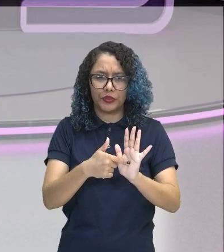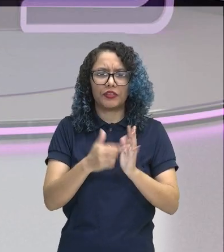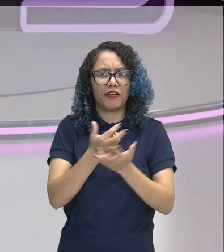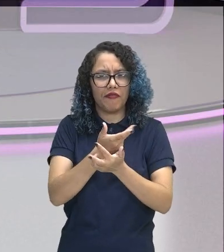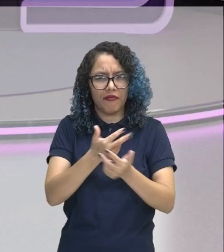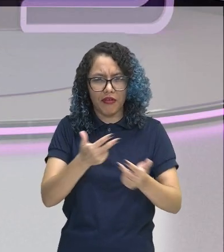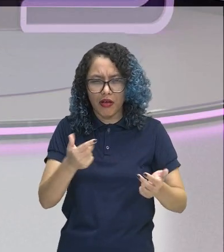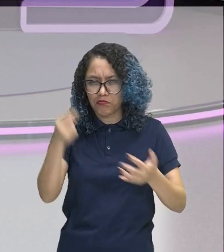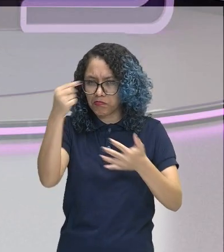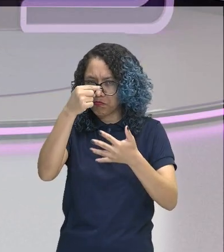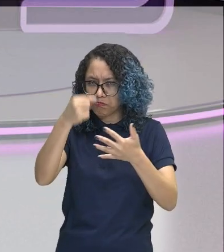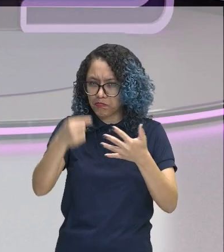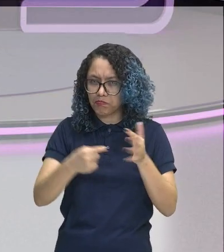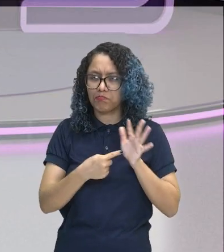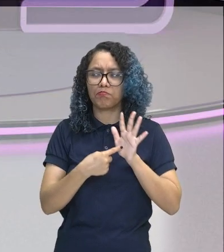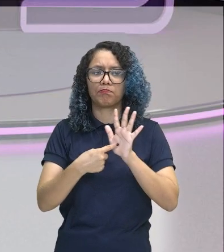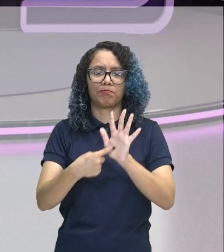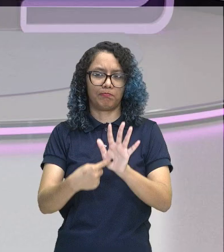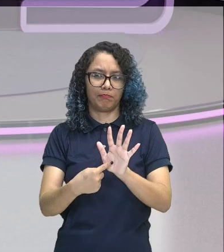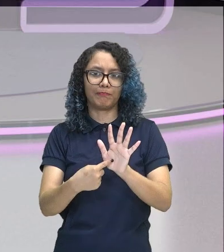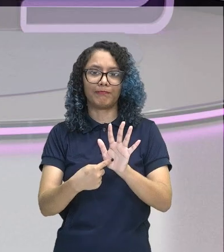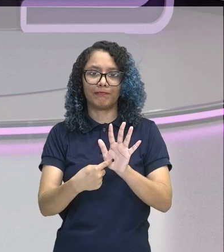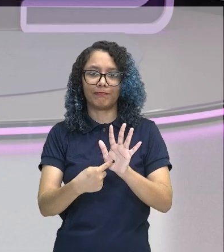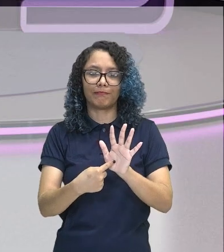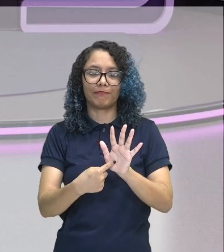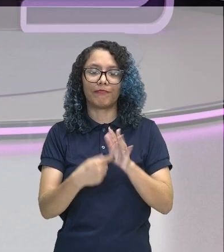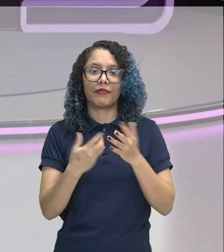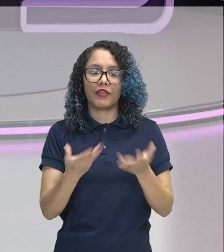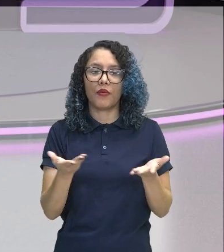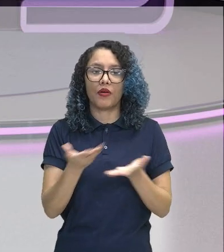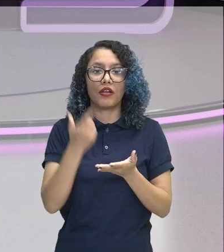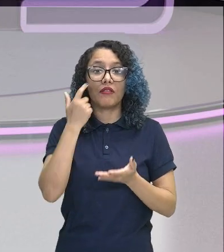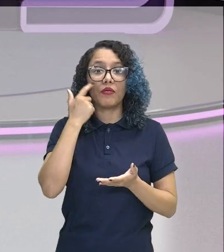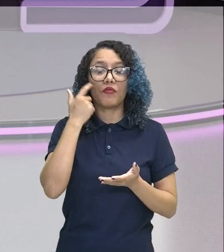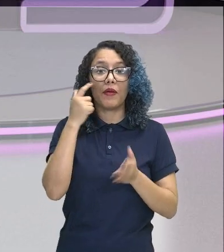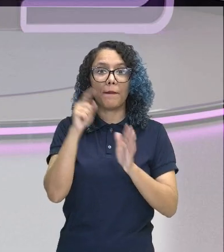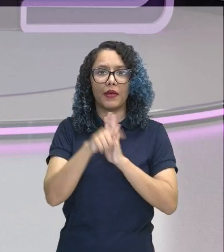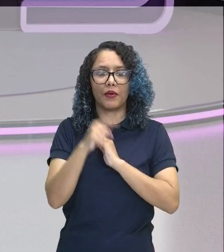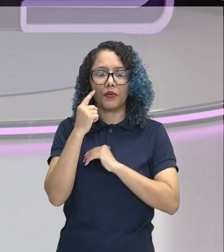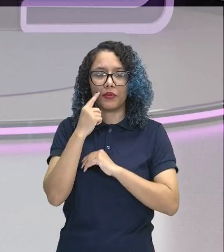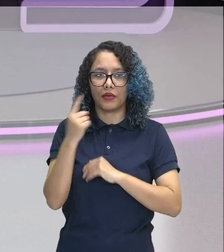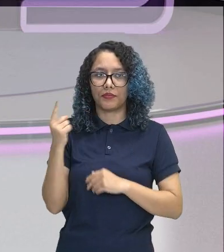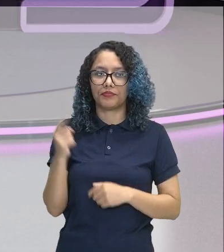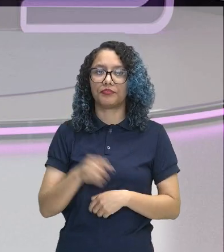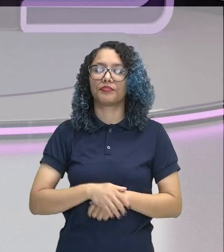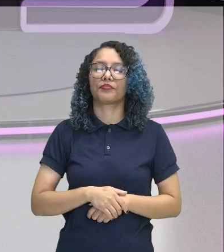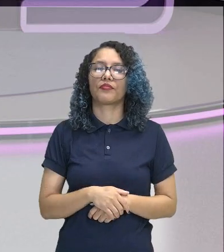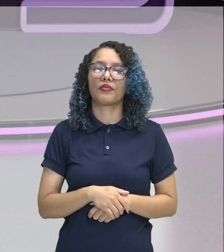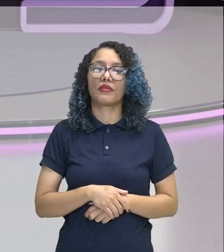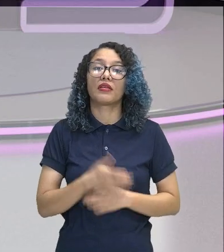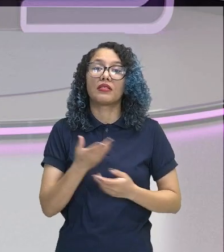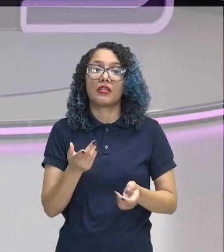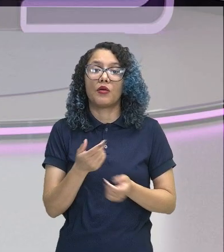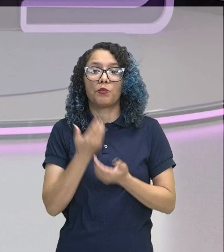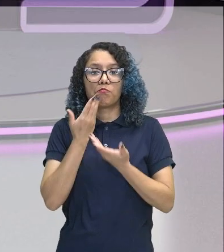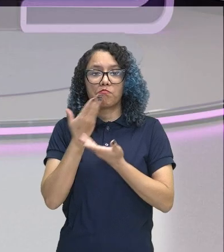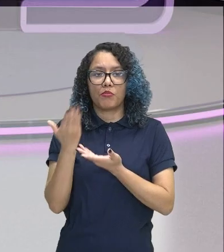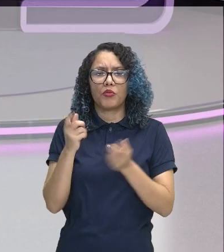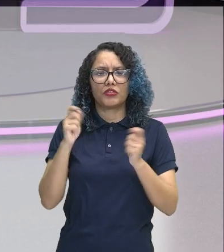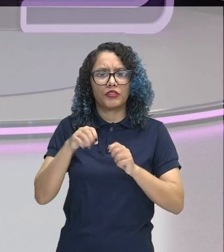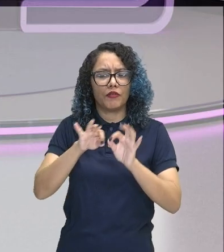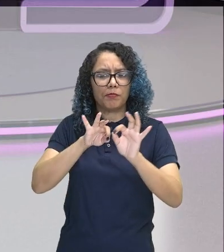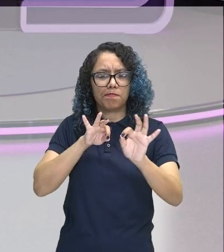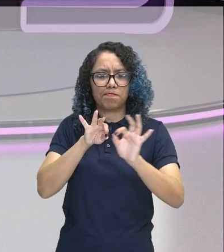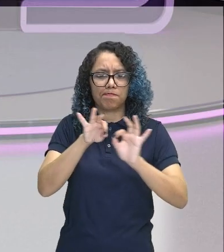que já elenquei aqui desde o início da aula. Mas bora pensar agora da seguinte maneira, ó. Como uma grandeza pode ser medida, tudo